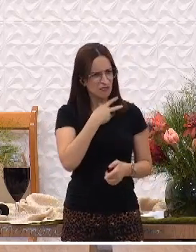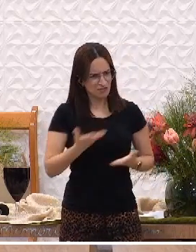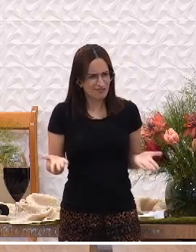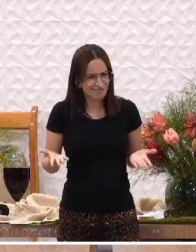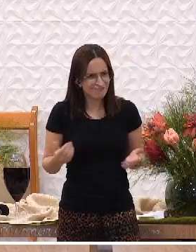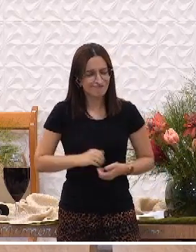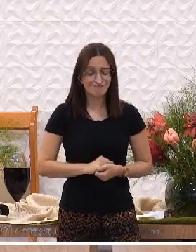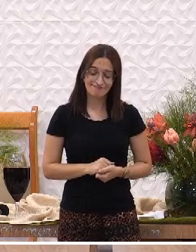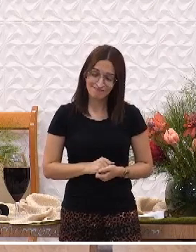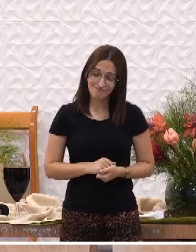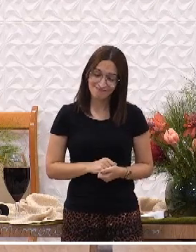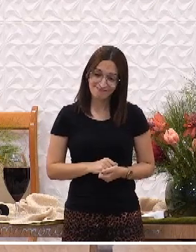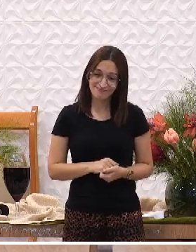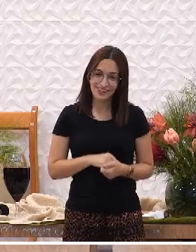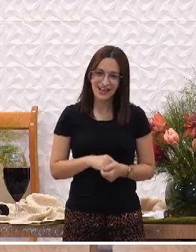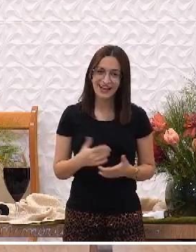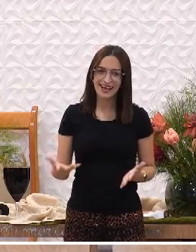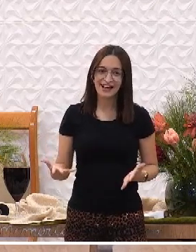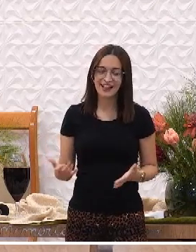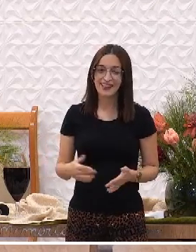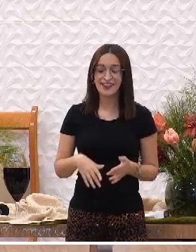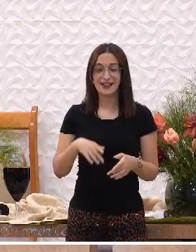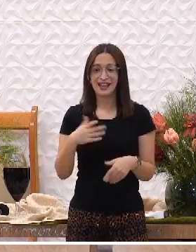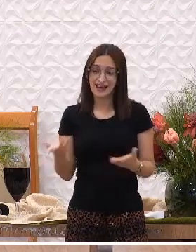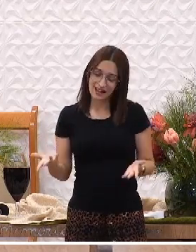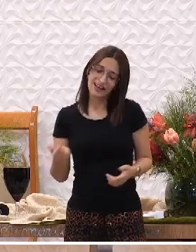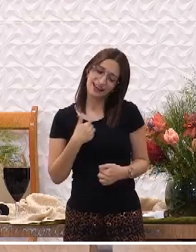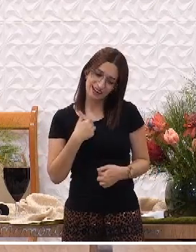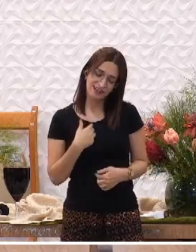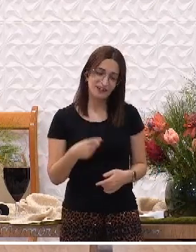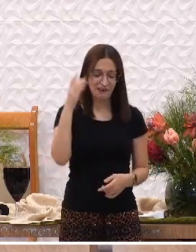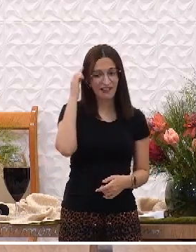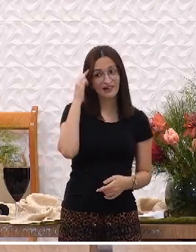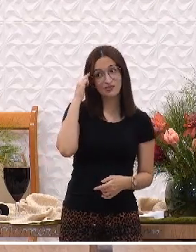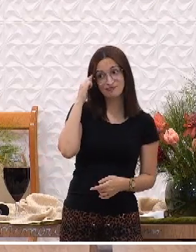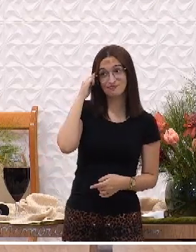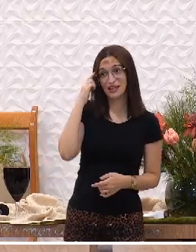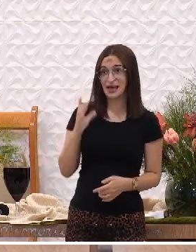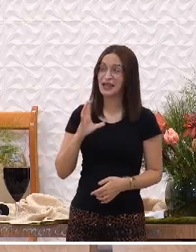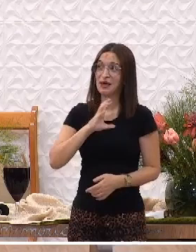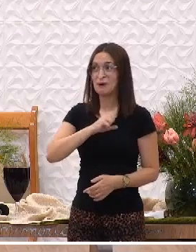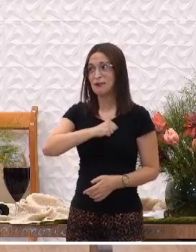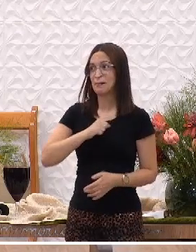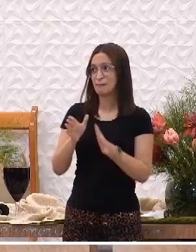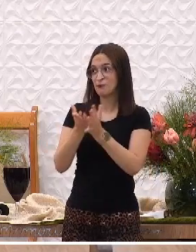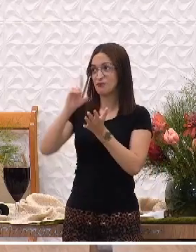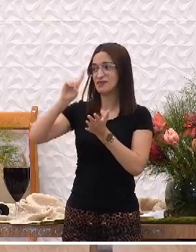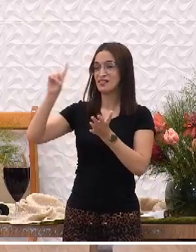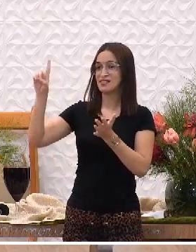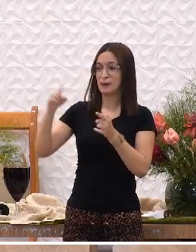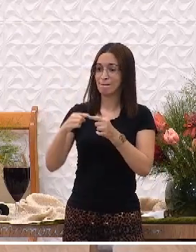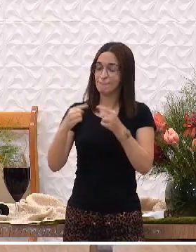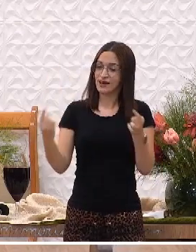Talvez a sua resposta automática seria coisas como: não, porque eu amo a palavra de Deus, não, porque eu amo o legado da reforma, né? Só que